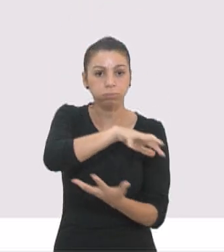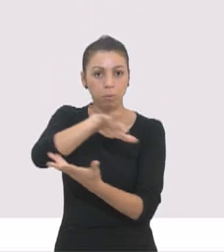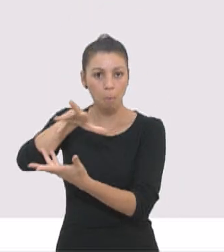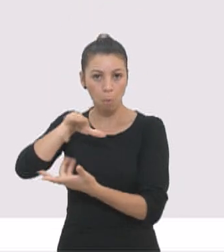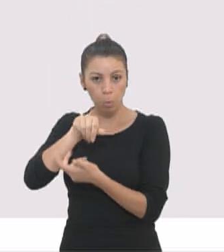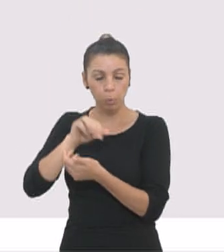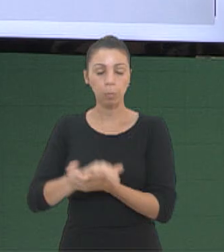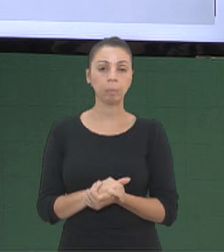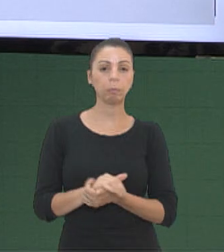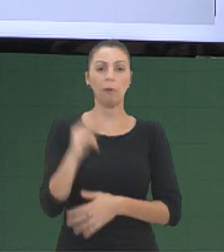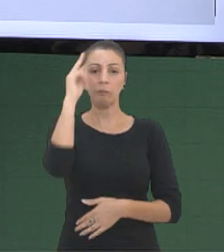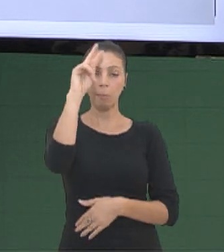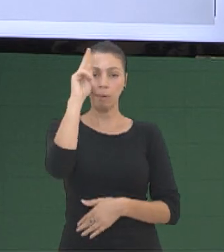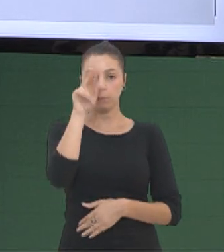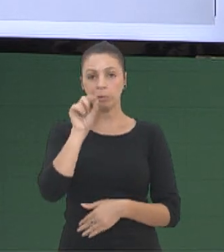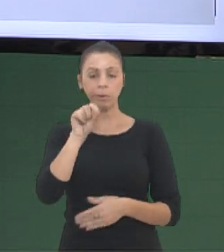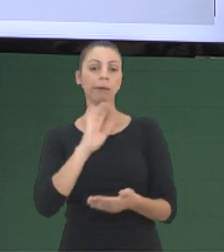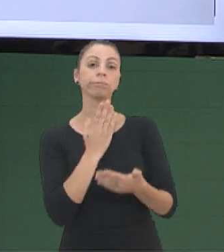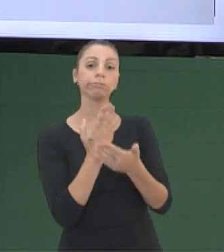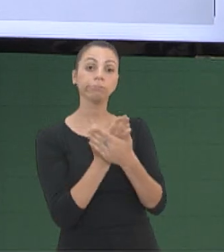Vamos relembrar o que nós já estudamos.